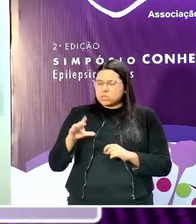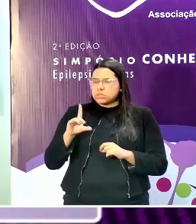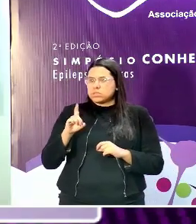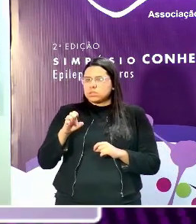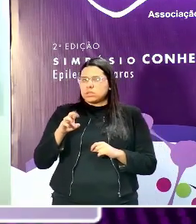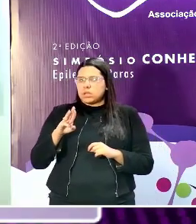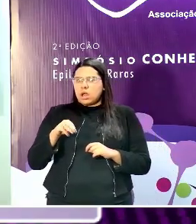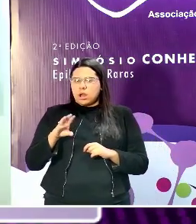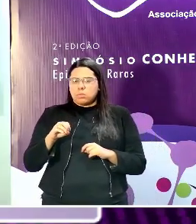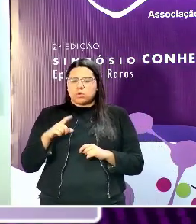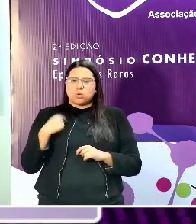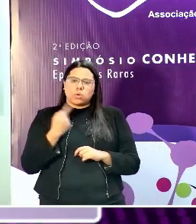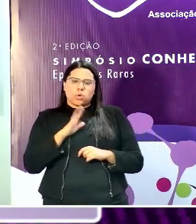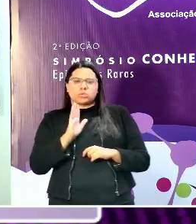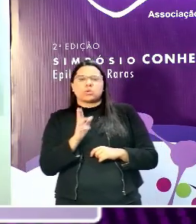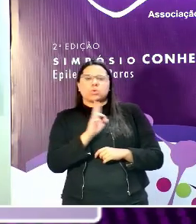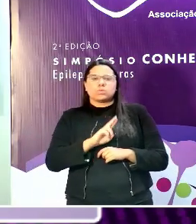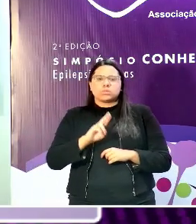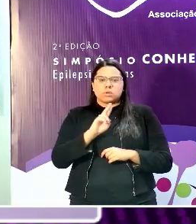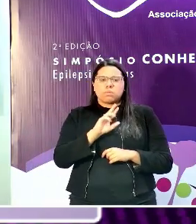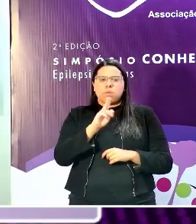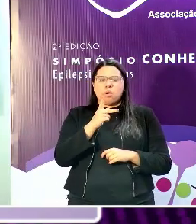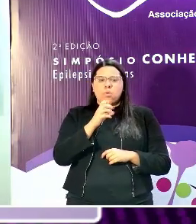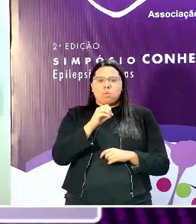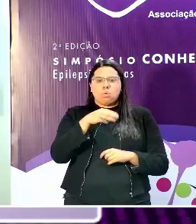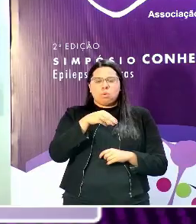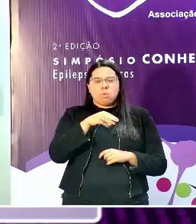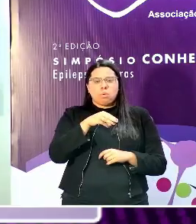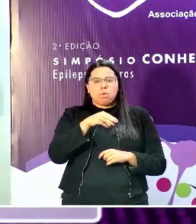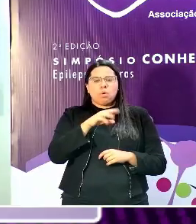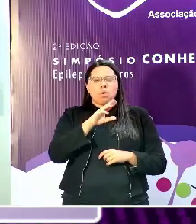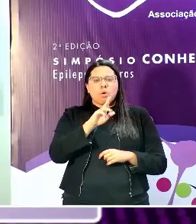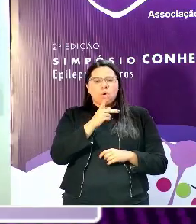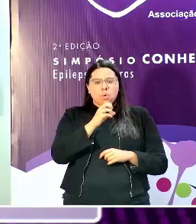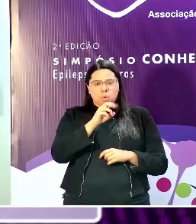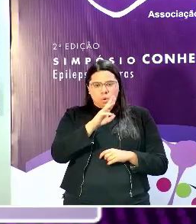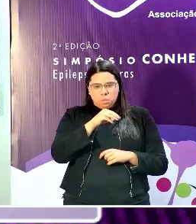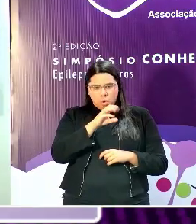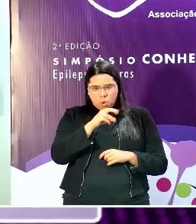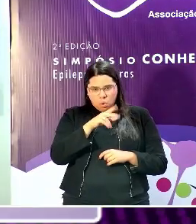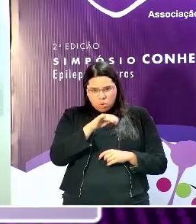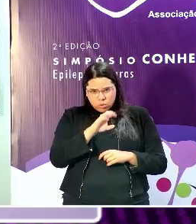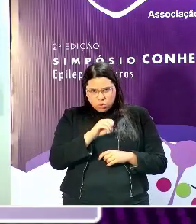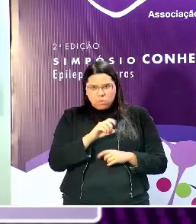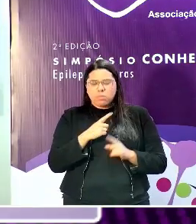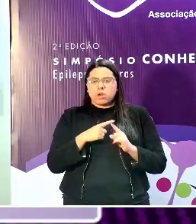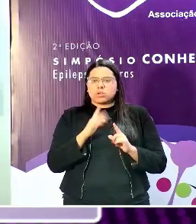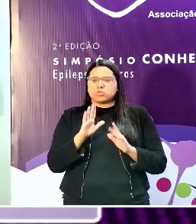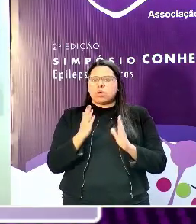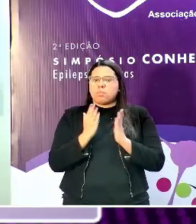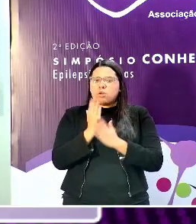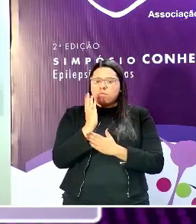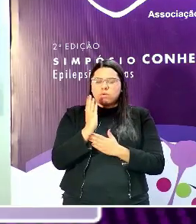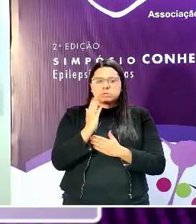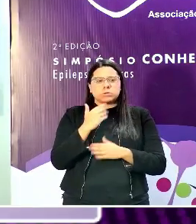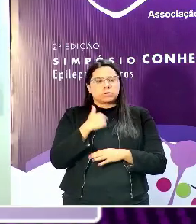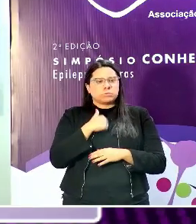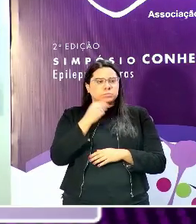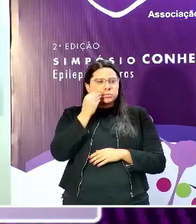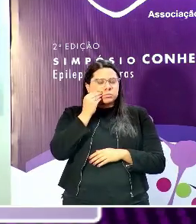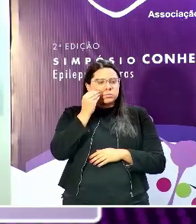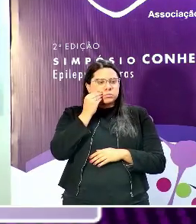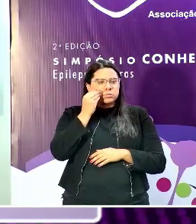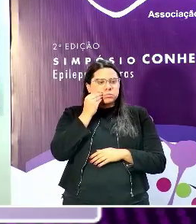para hormônio, né? Porque já é aprovado. Então, eu estou